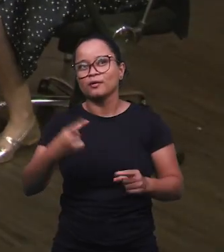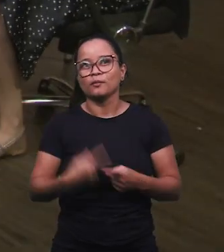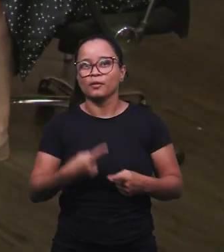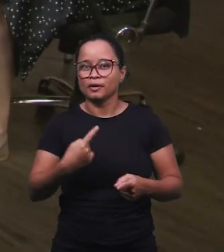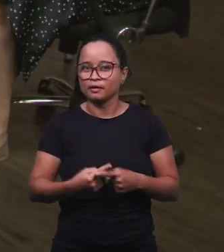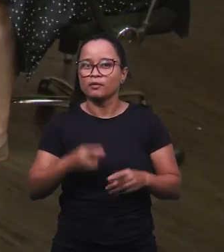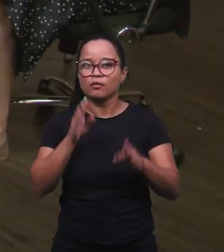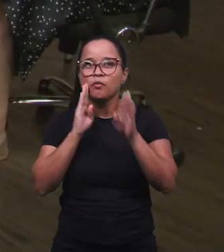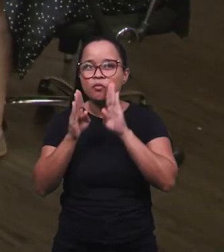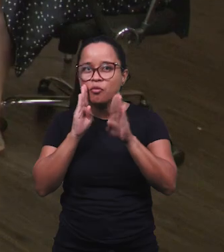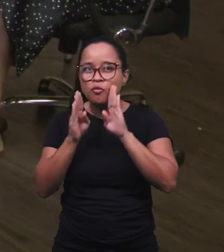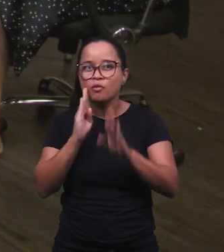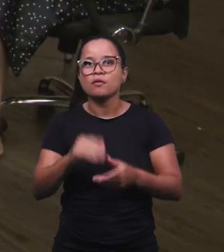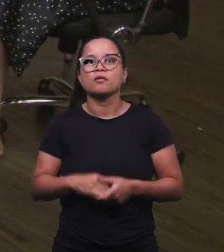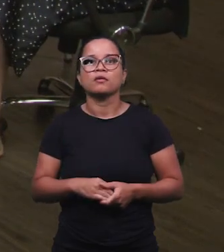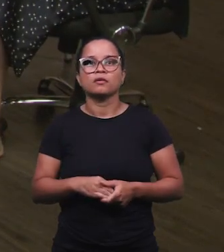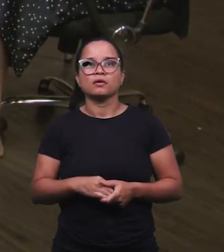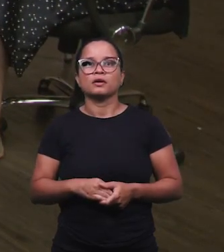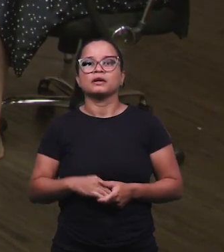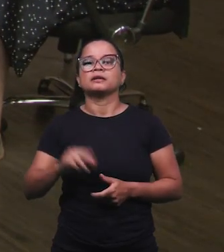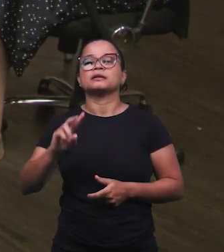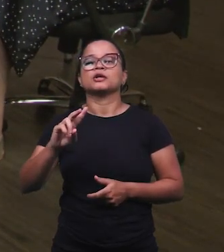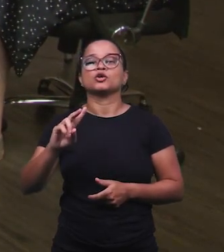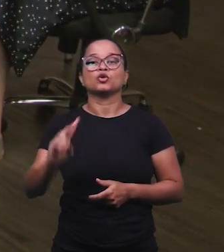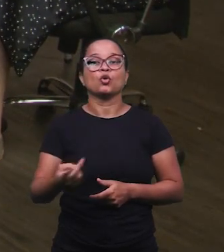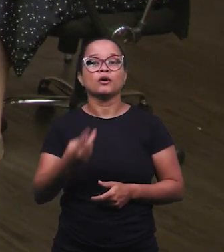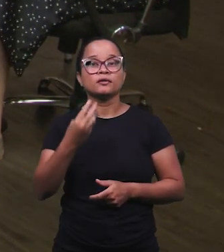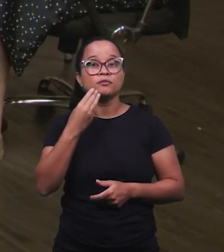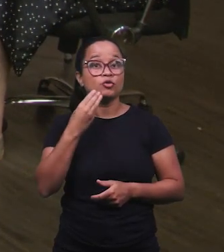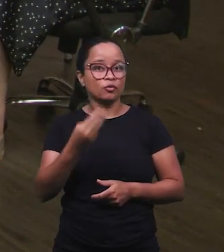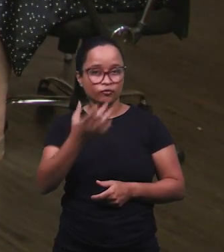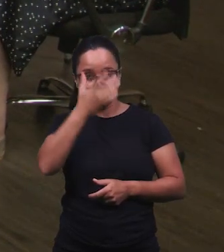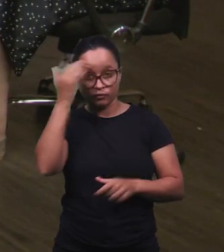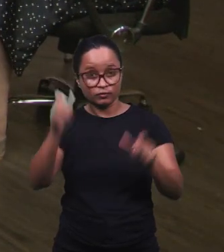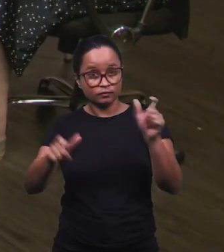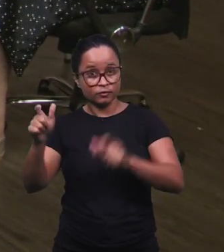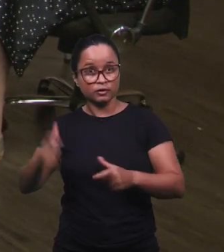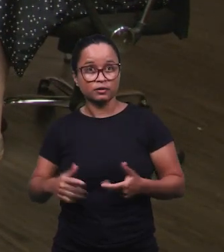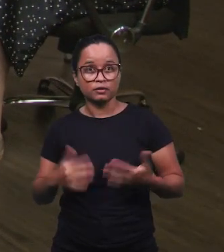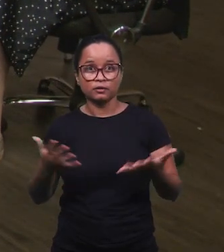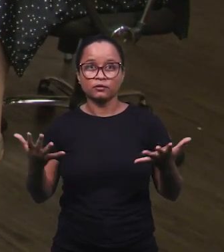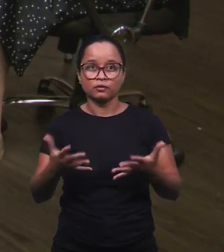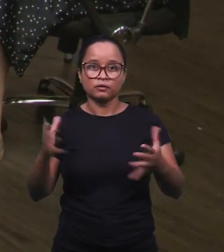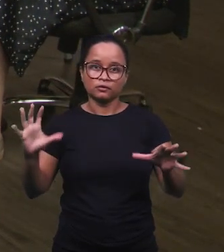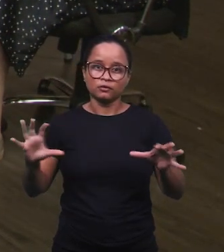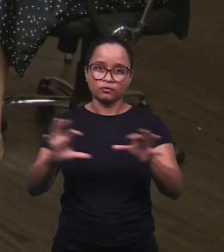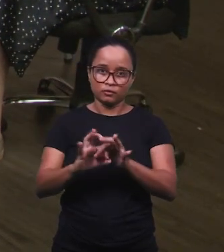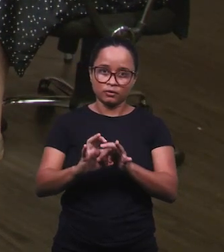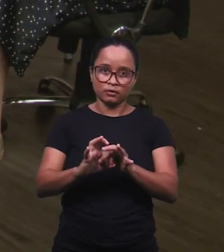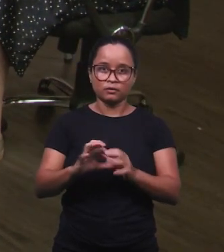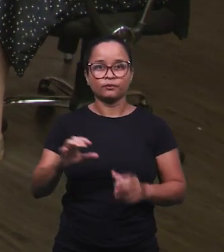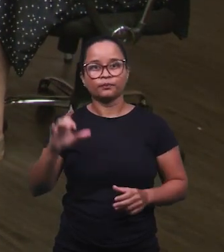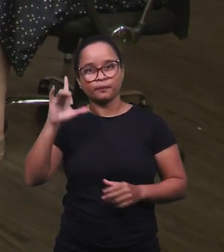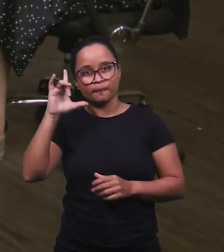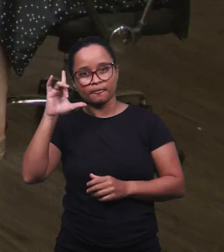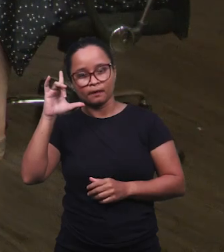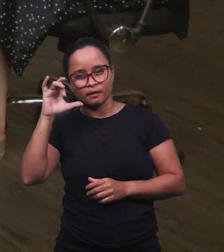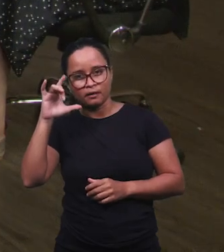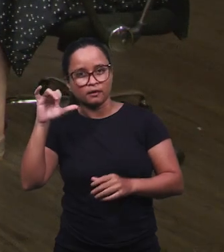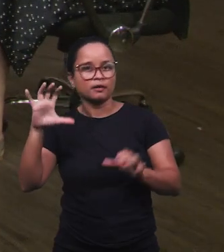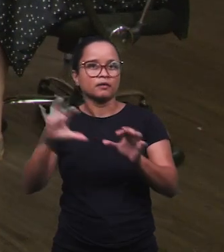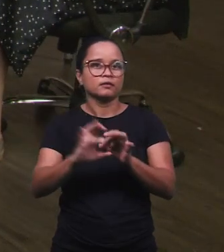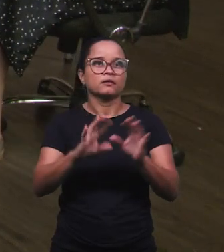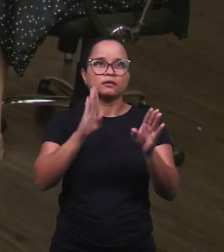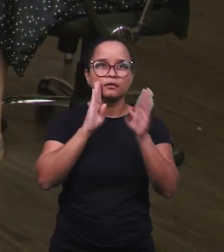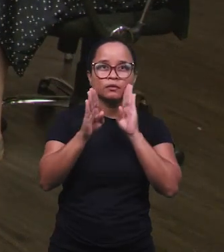porque ele ainda tem muito, o Facebook no mundo tem 2 bilhões de pessoas. Então... Aliás, hoje em dia, você inclusive já vincula a conta do Instagram com o Facebook,